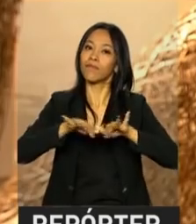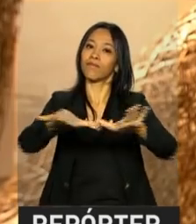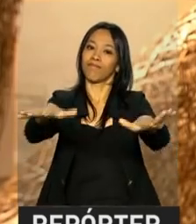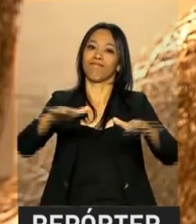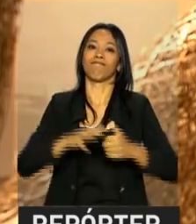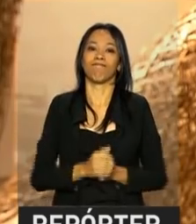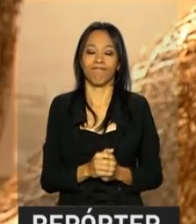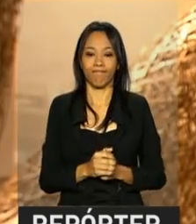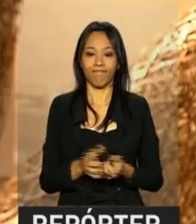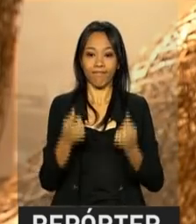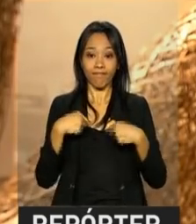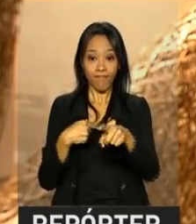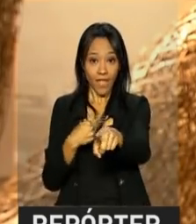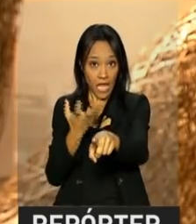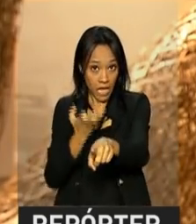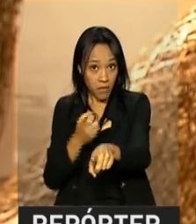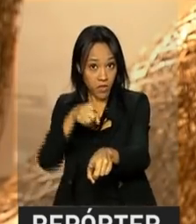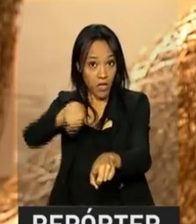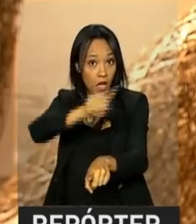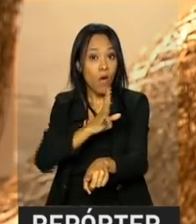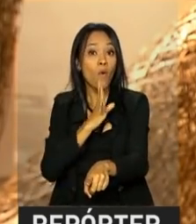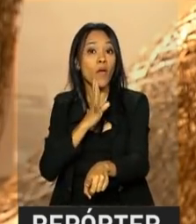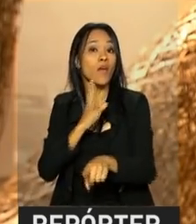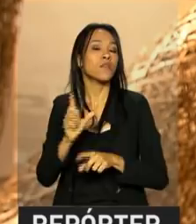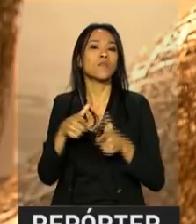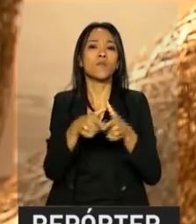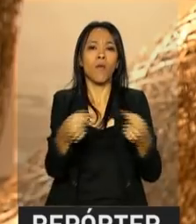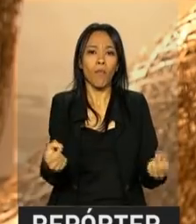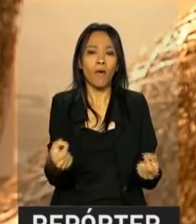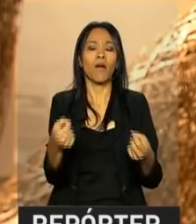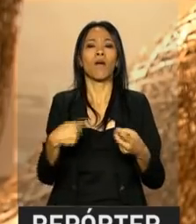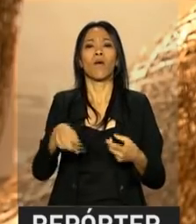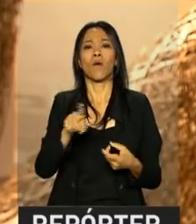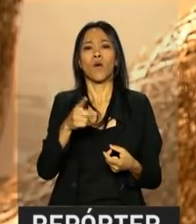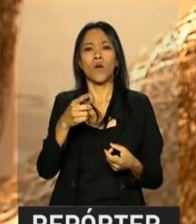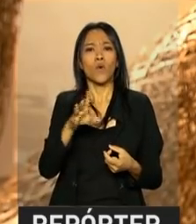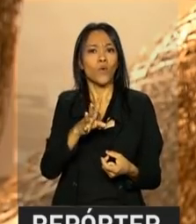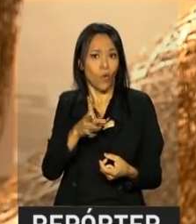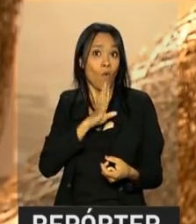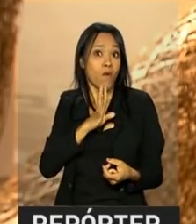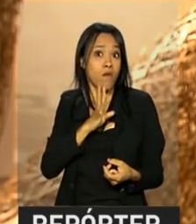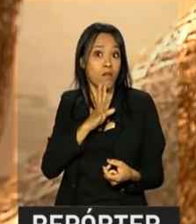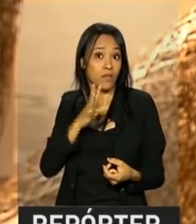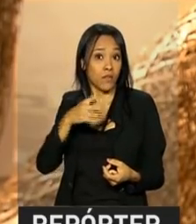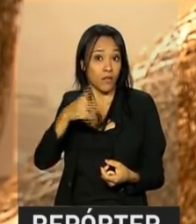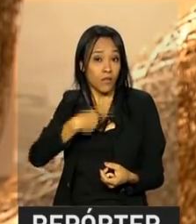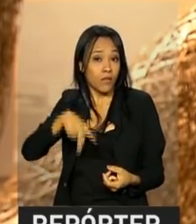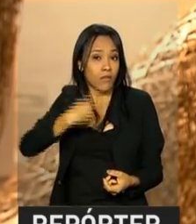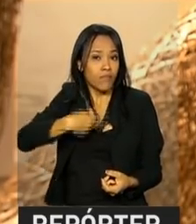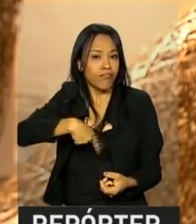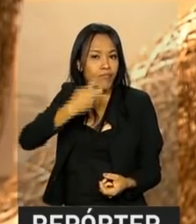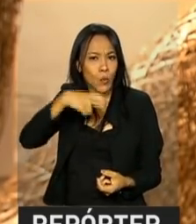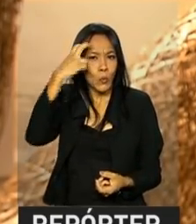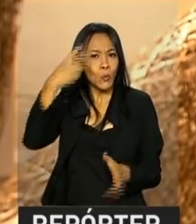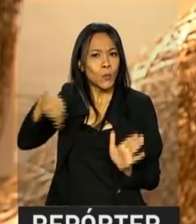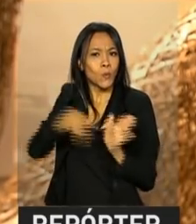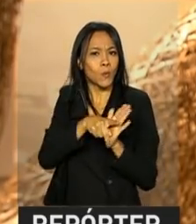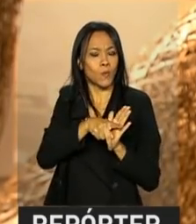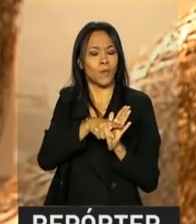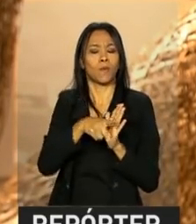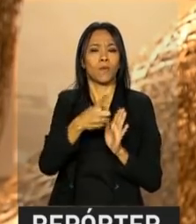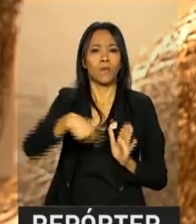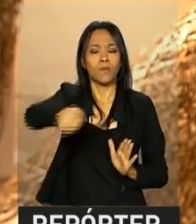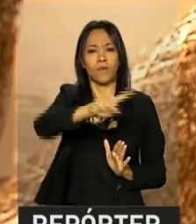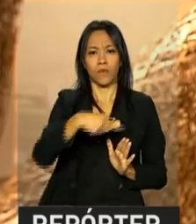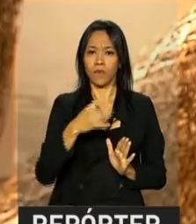transmitida. Queremos que conheçam o Japão nessa maneira, conheçam o nosso espírito, conheçam a